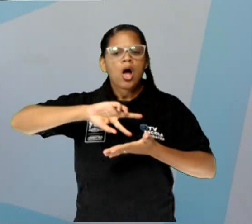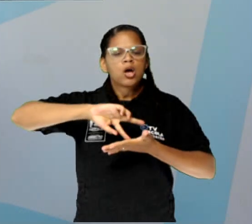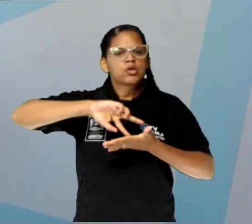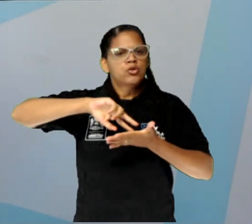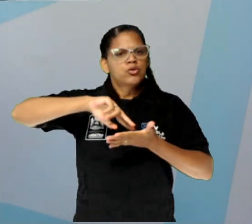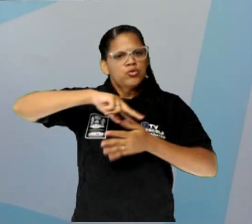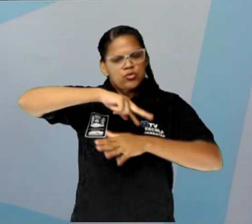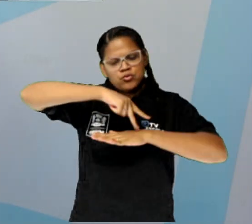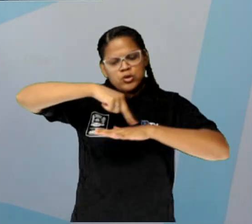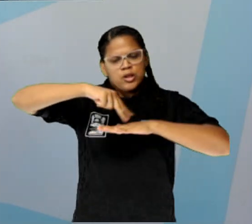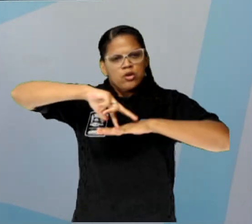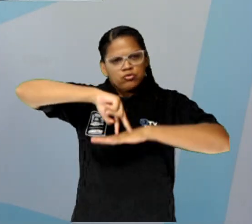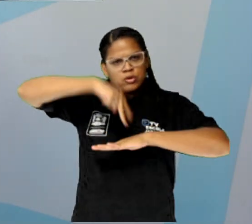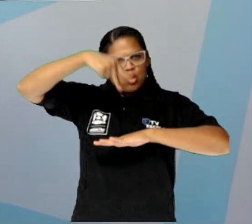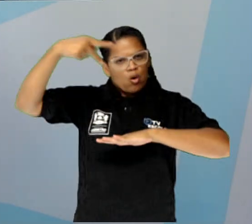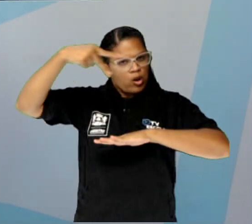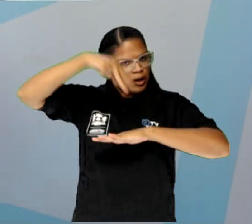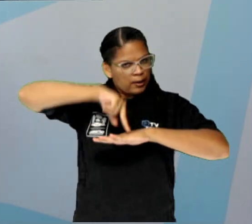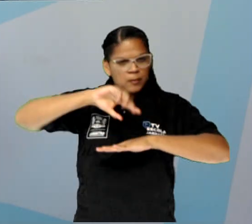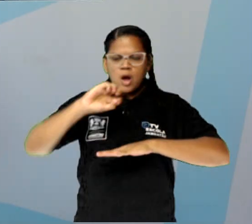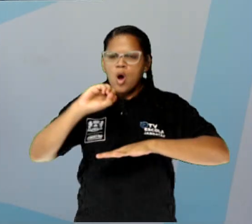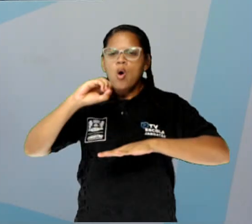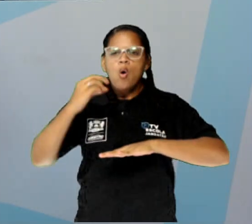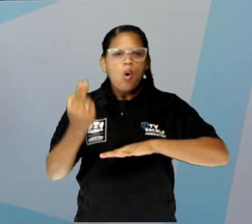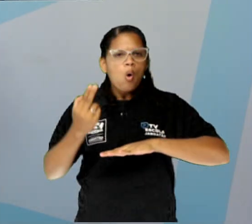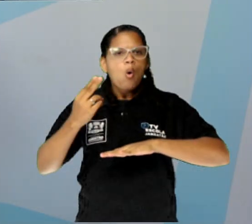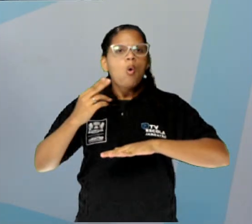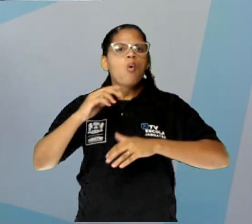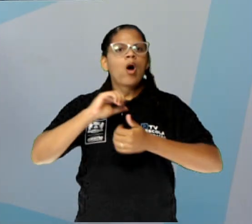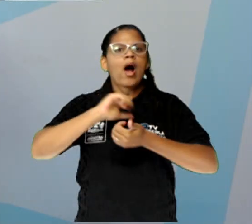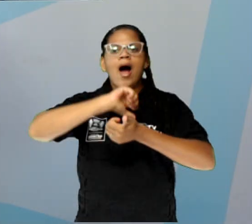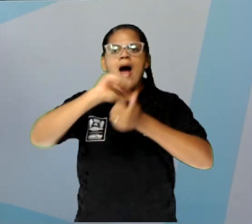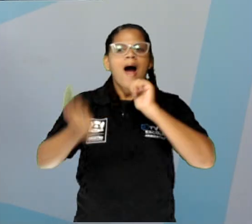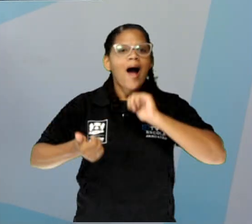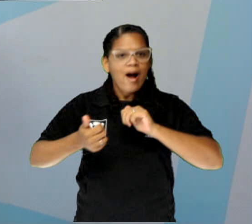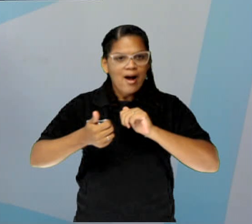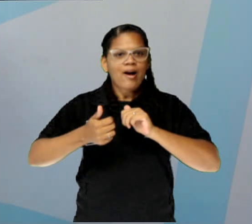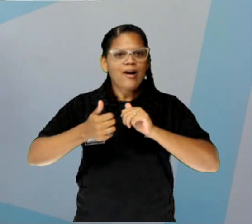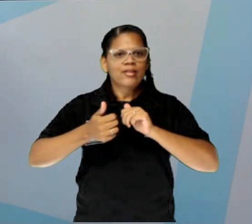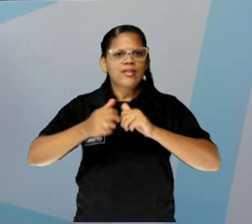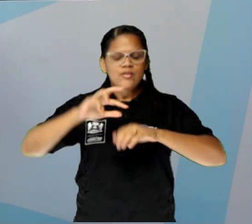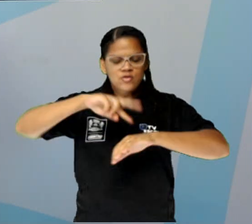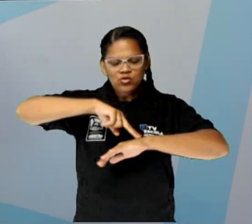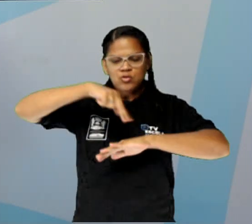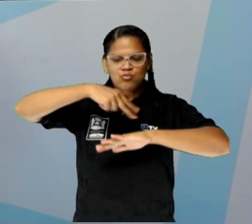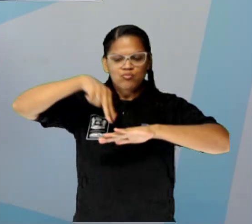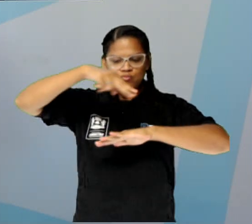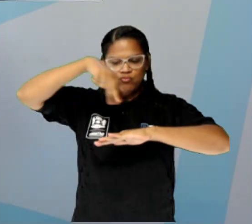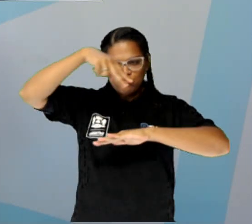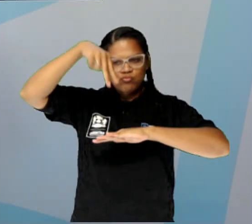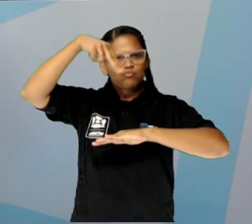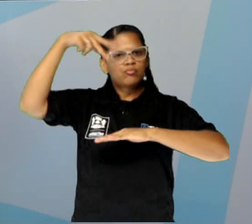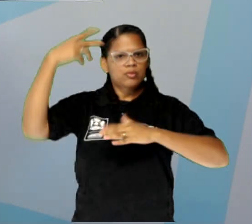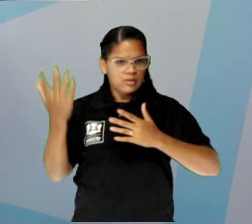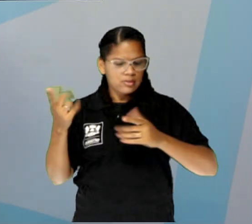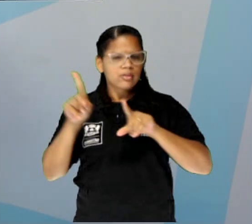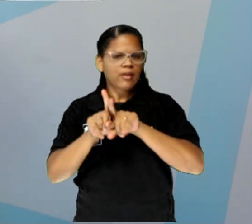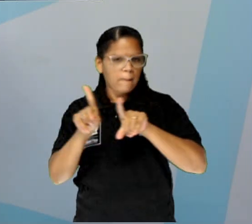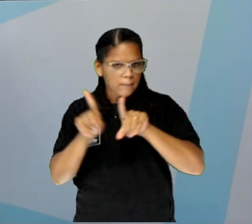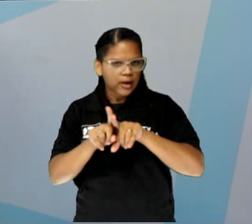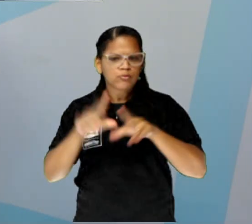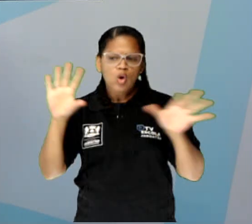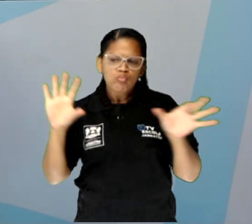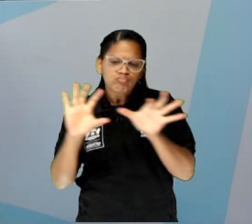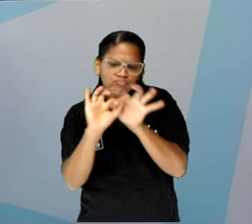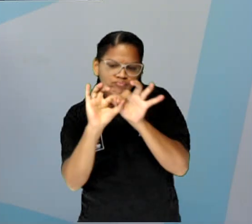tanto olímpica quanto ginástica artística? Ela é uma relação e uma junção do atletismo e dessa ginástica. Será que a gente